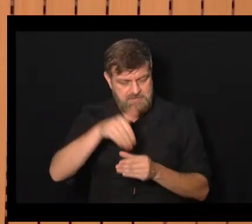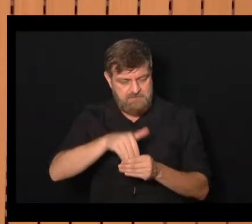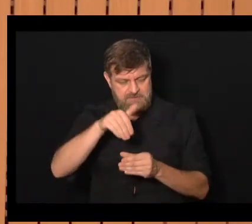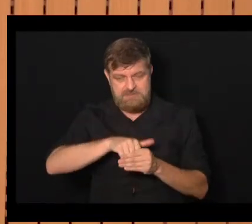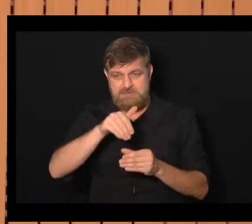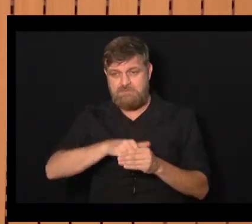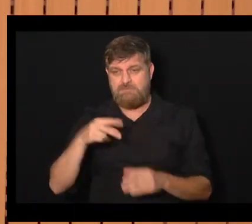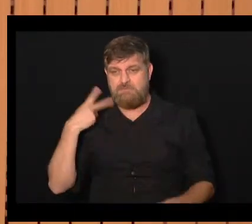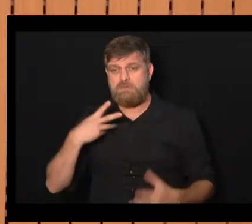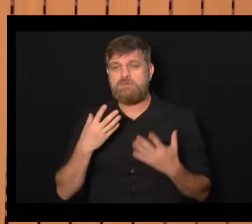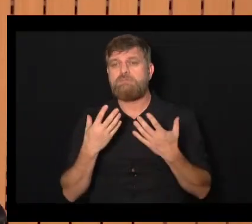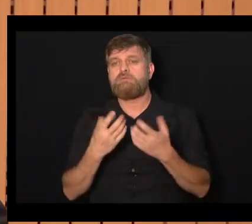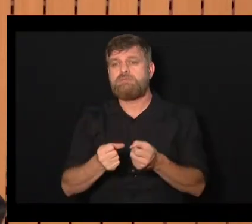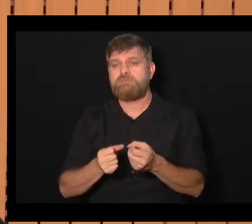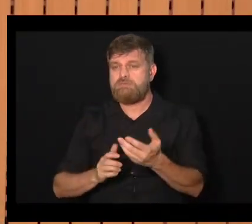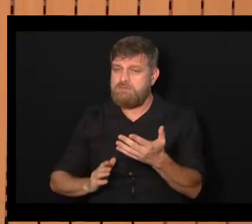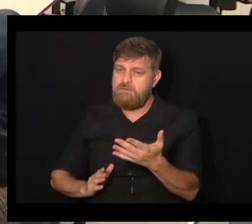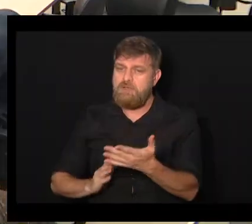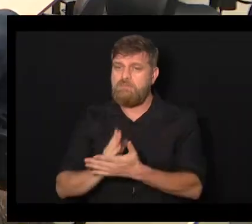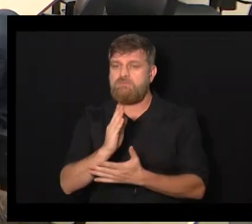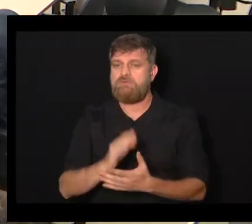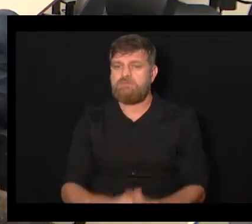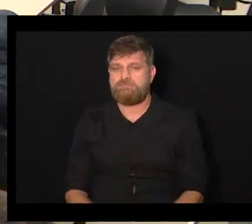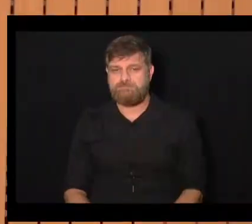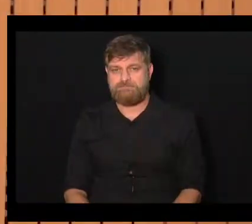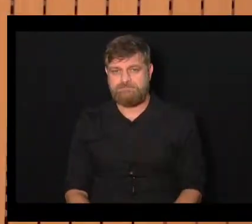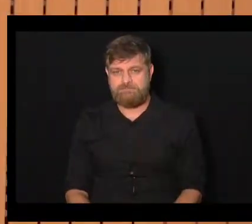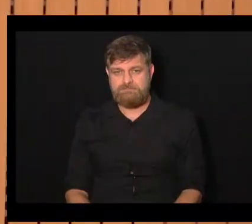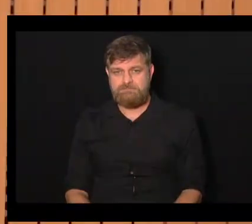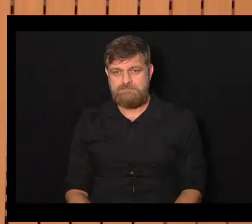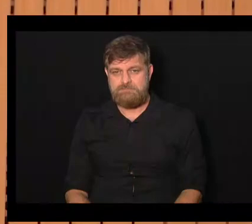à votação. Vereadores favoráveis permaneçam como estão. Aprovado.